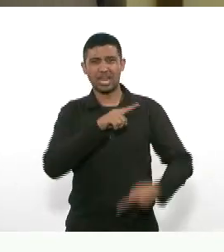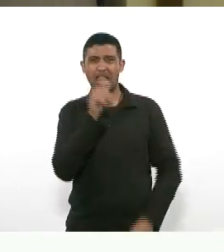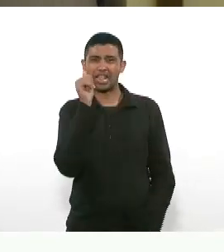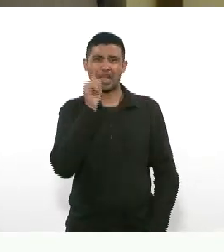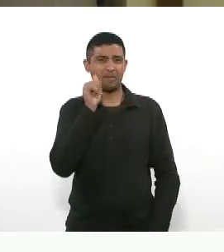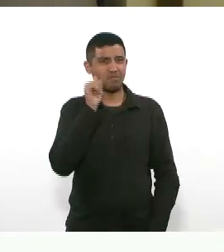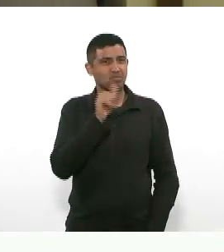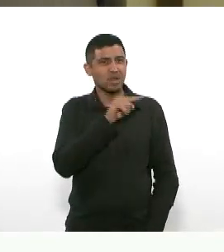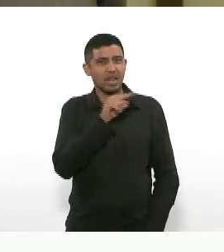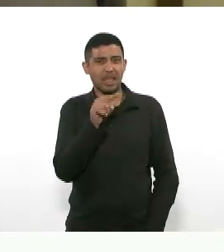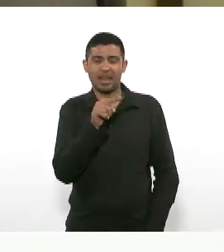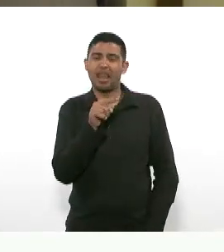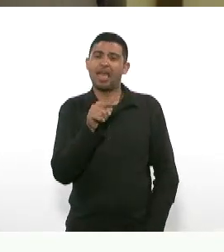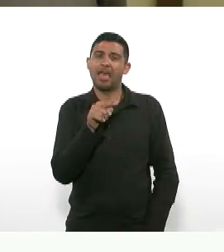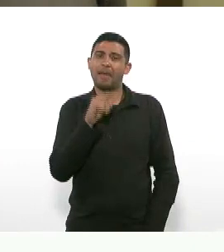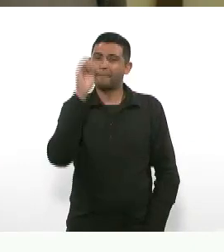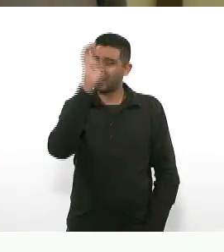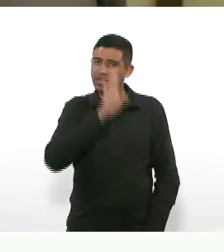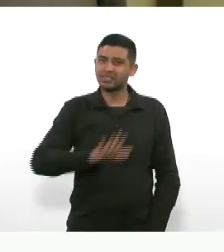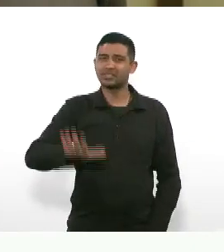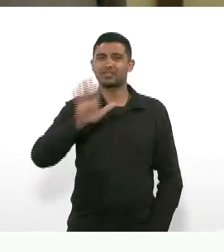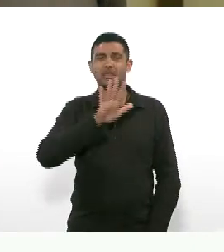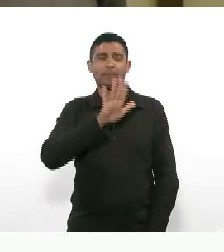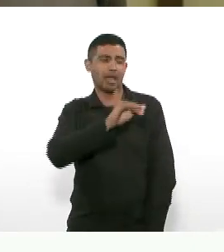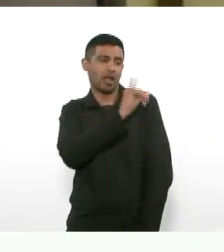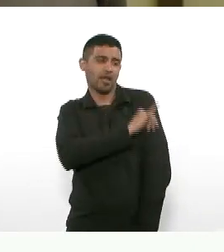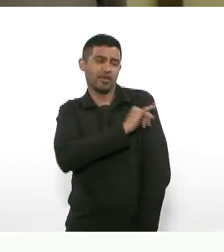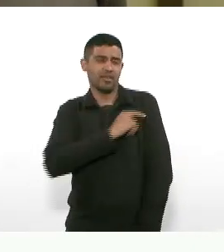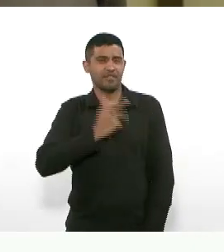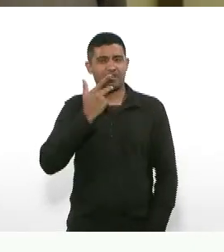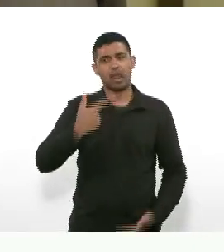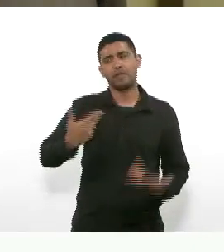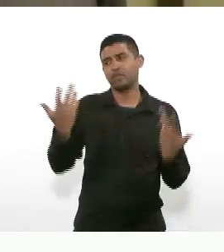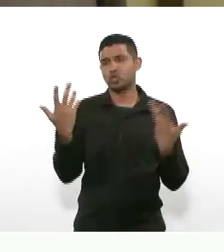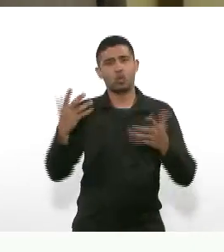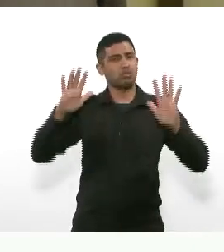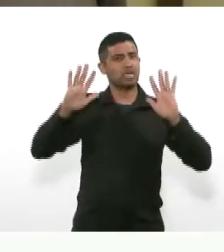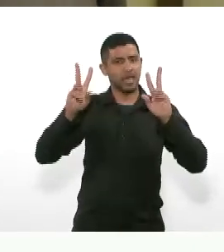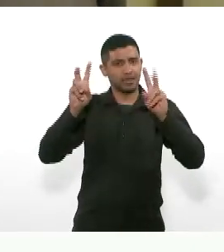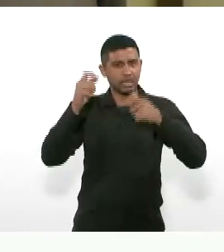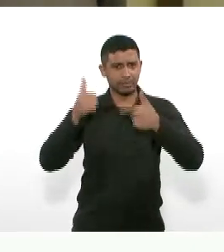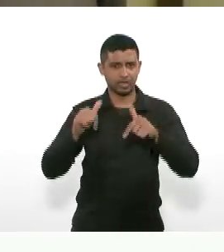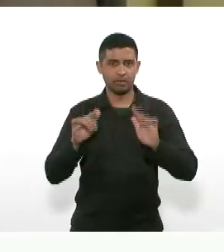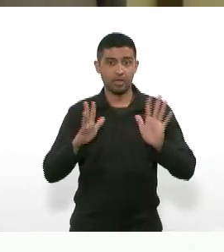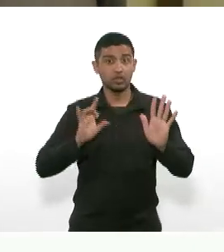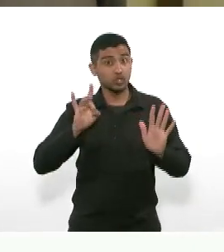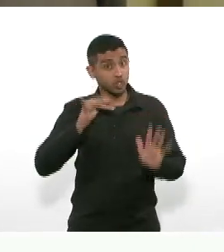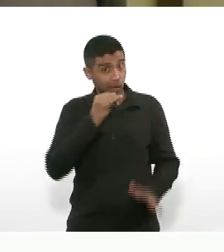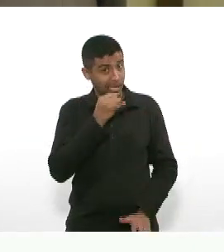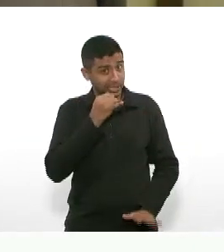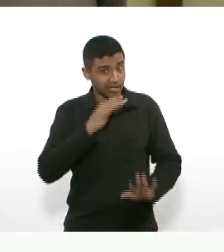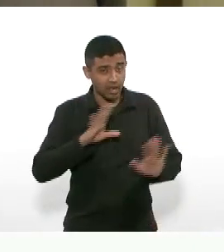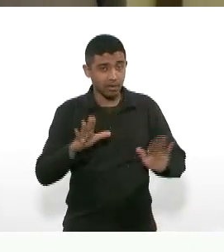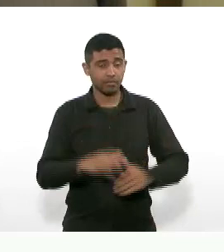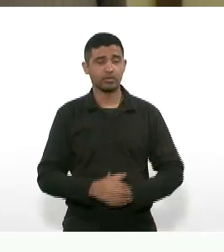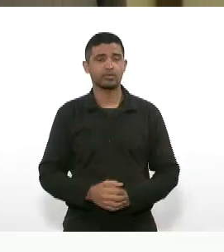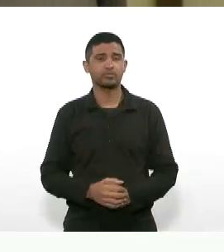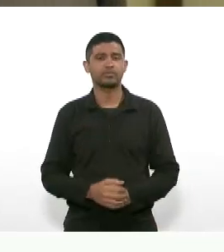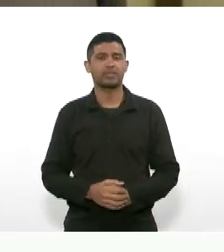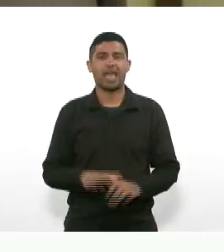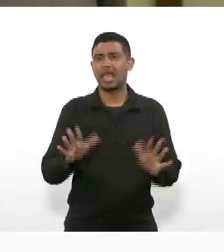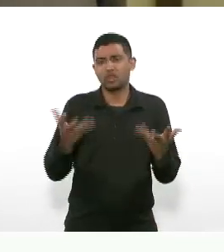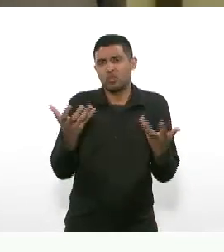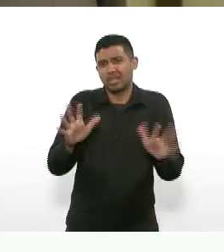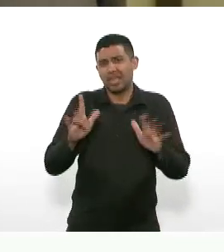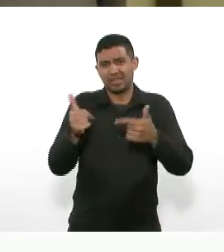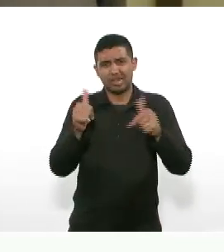uma política nacional e o Rio de Janeiro falar: não quero trabalhar com isso. Não é o caso, é só um exemplo. Não quero trabalhar com